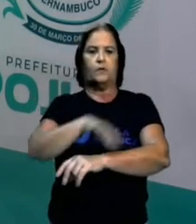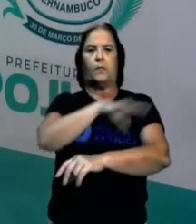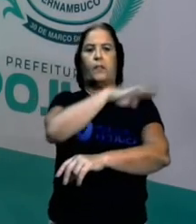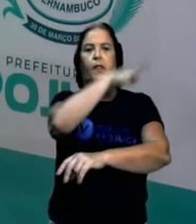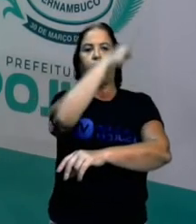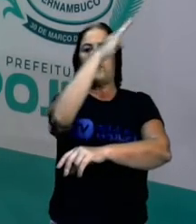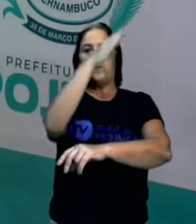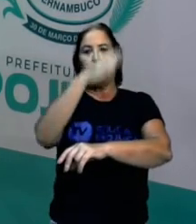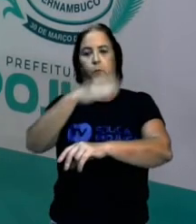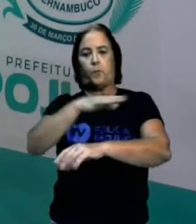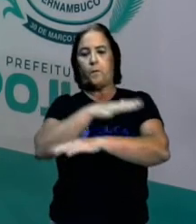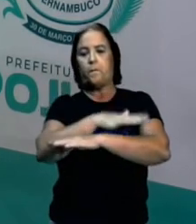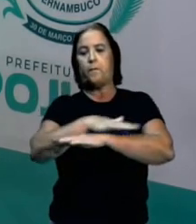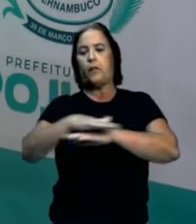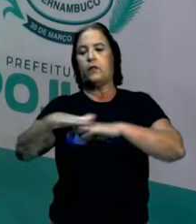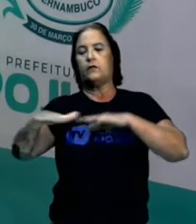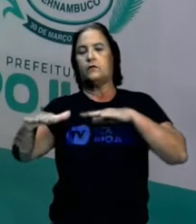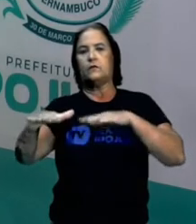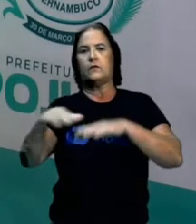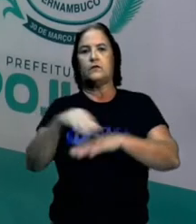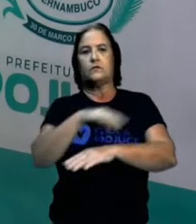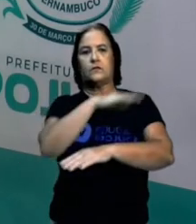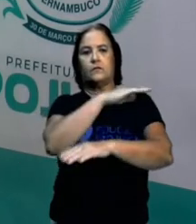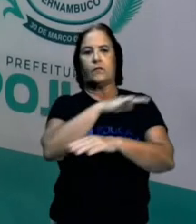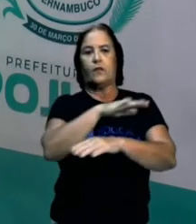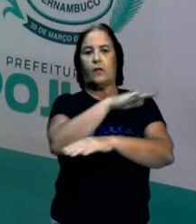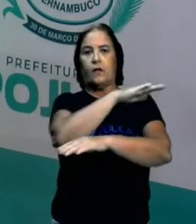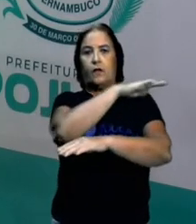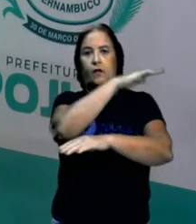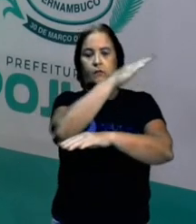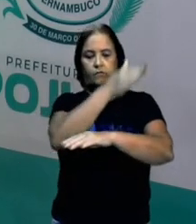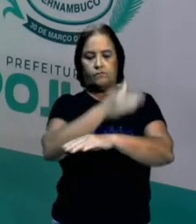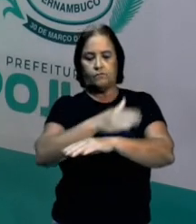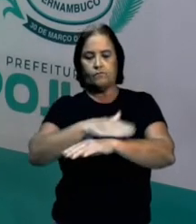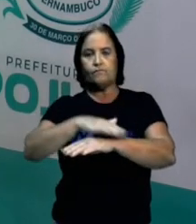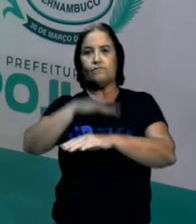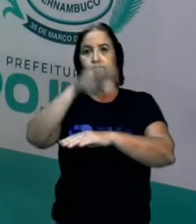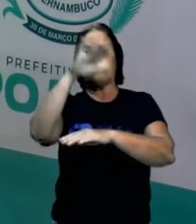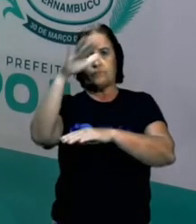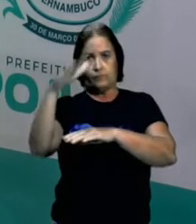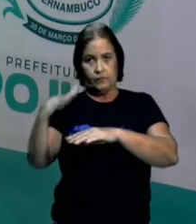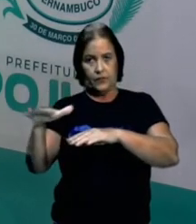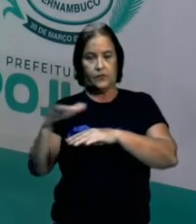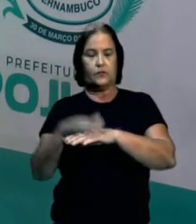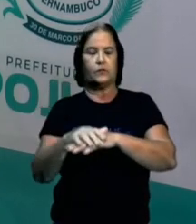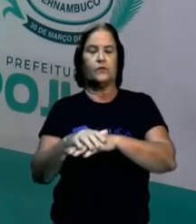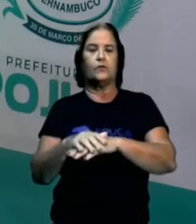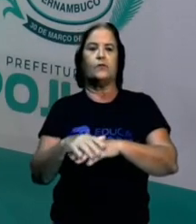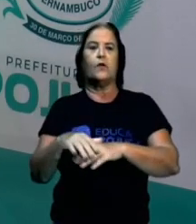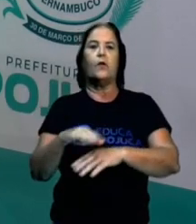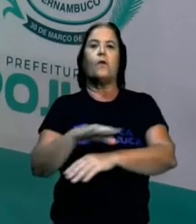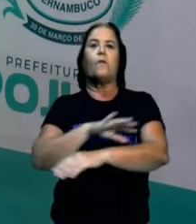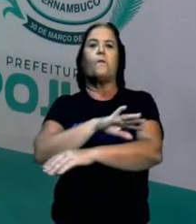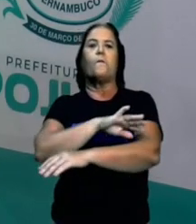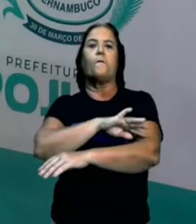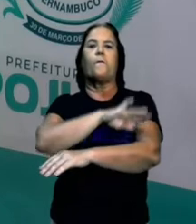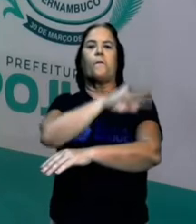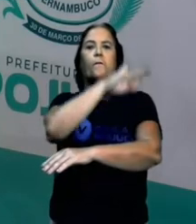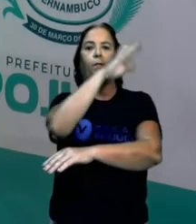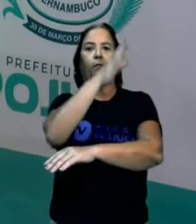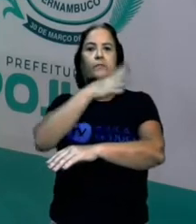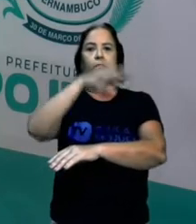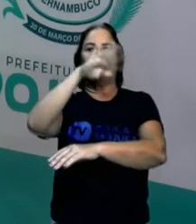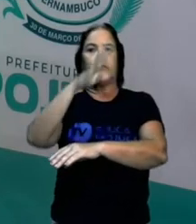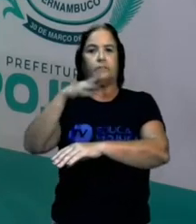do centro do continente e os planaltos e as montanhas antigas desgastadas na